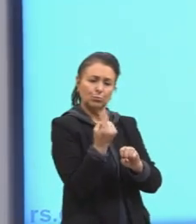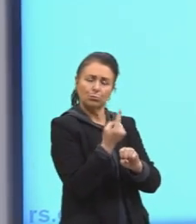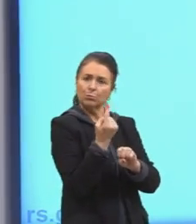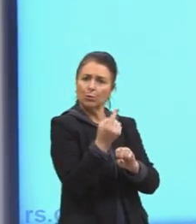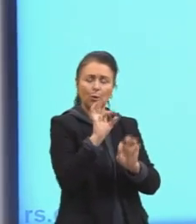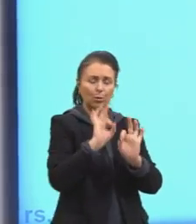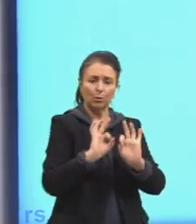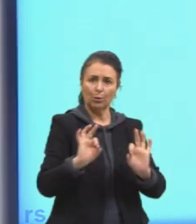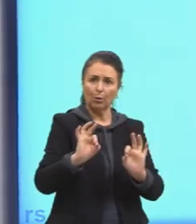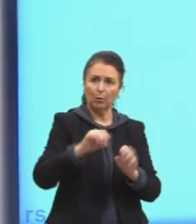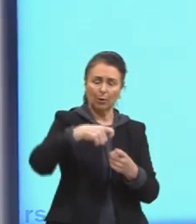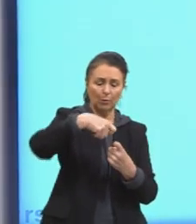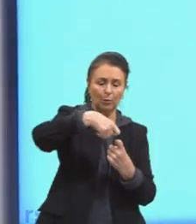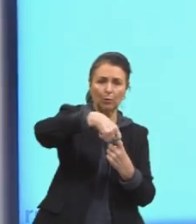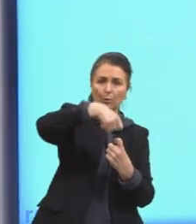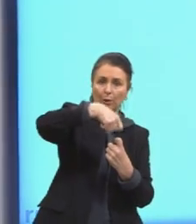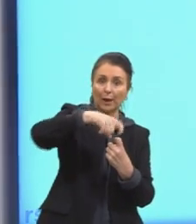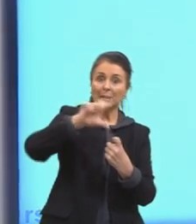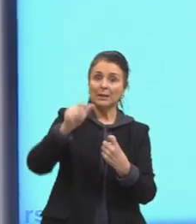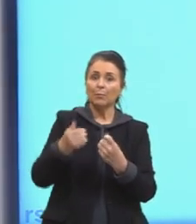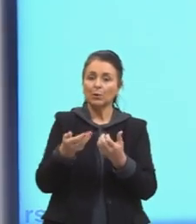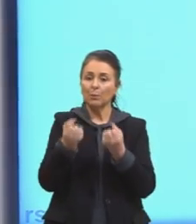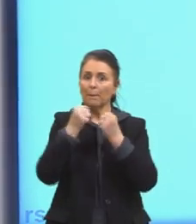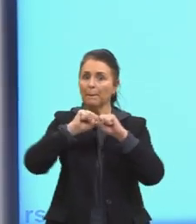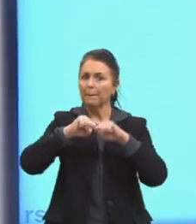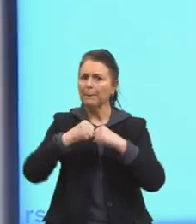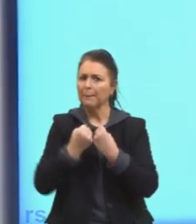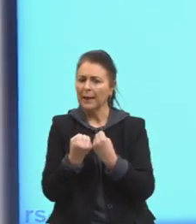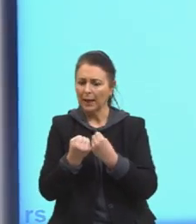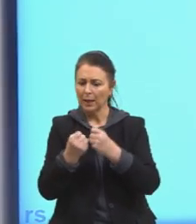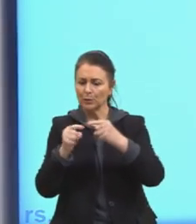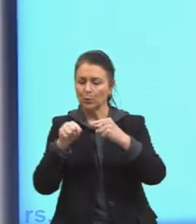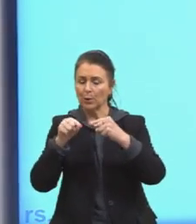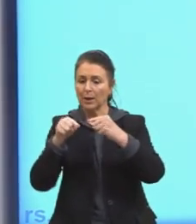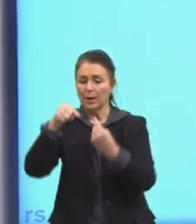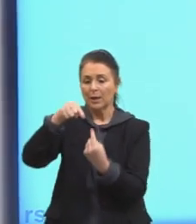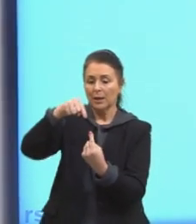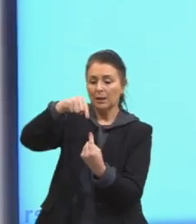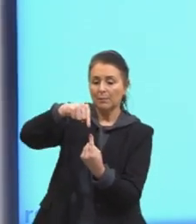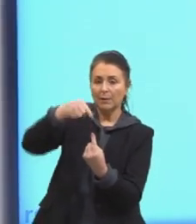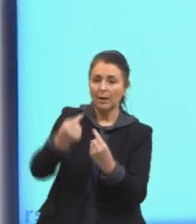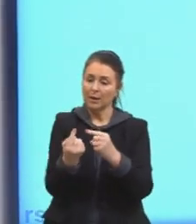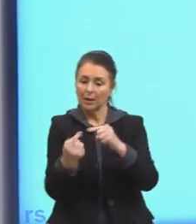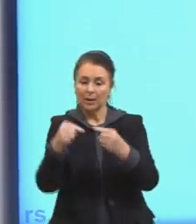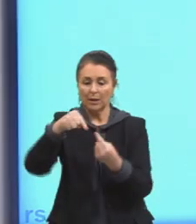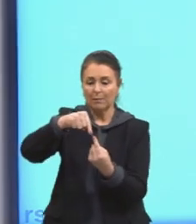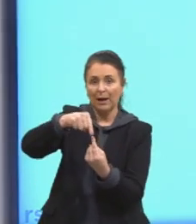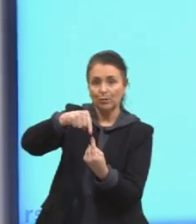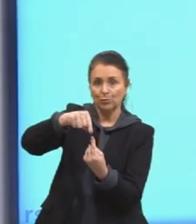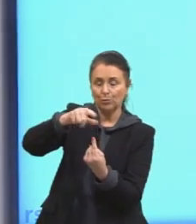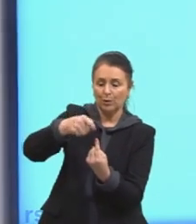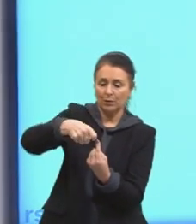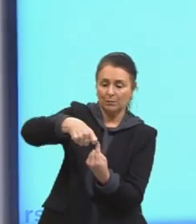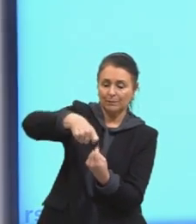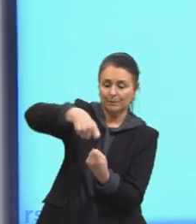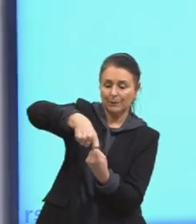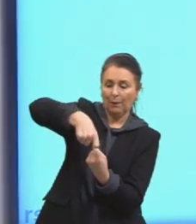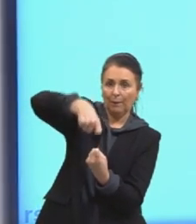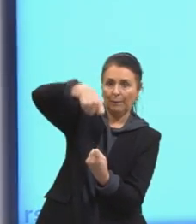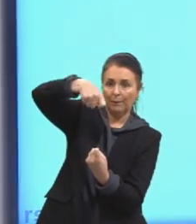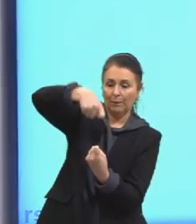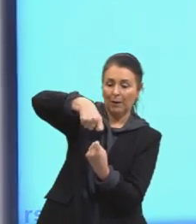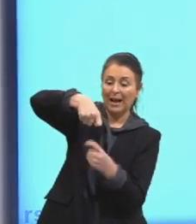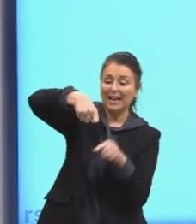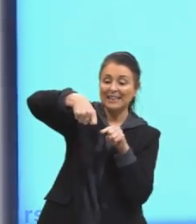a gente colocou um pesinho pendurado nessa mola ela acaba sim descendendo né Tem um aumento de tamanho dessa